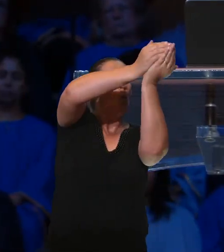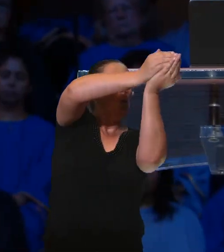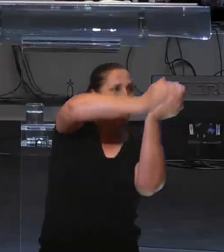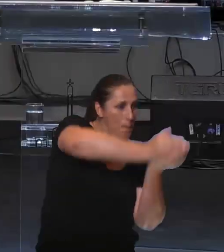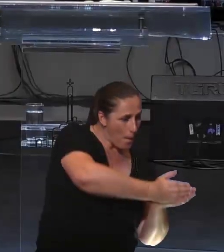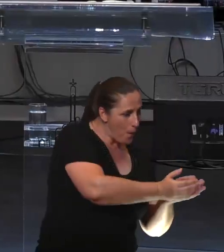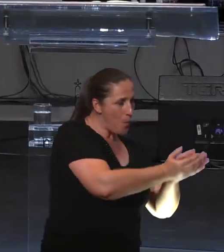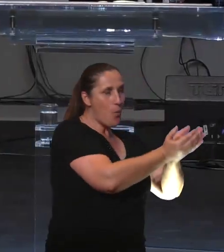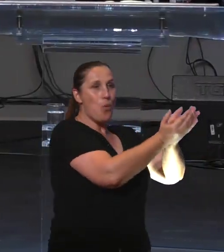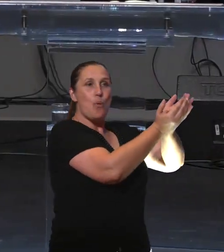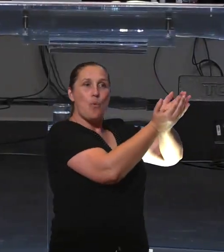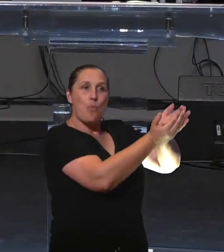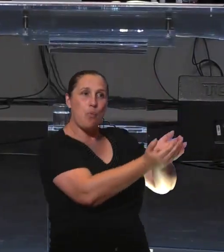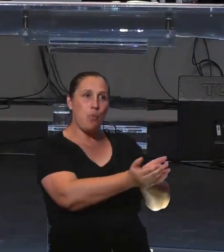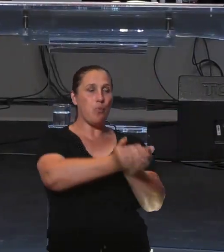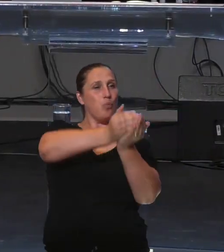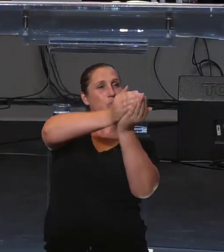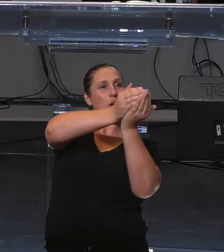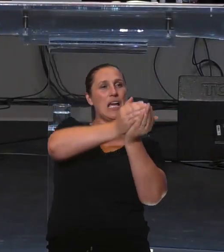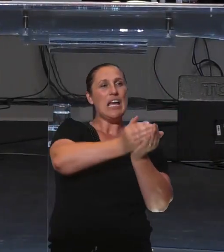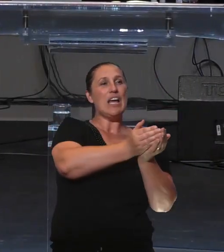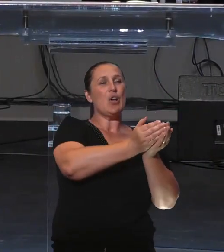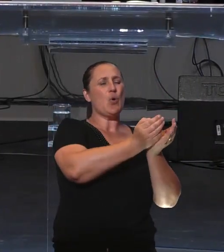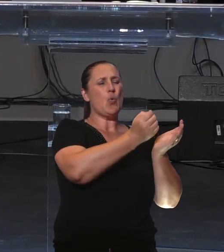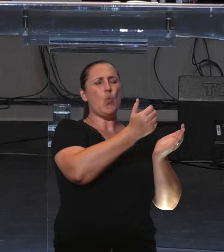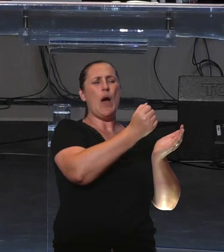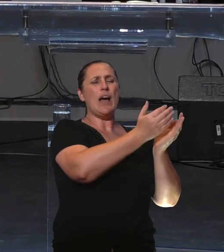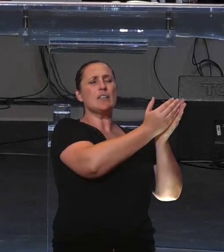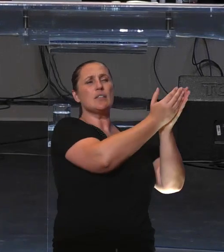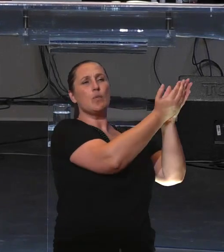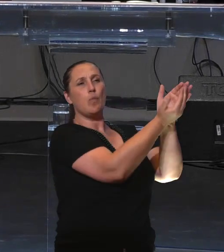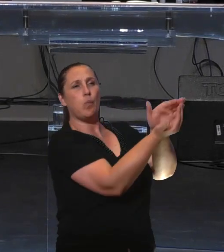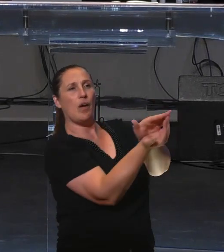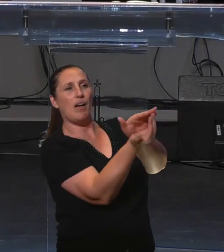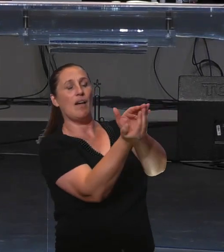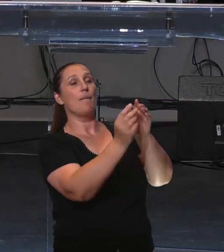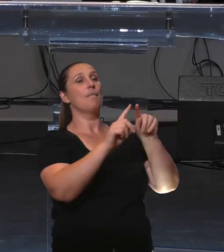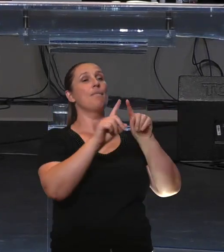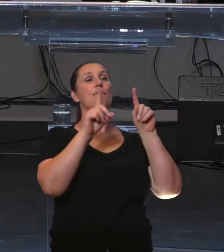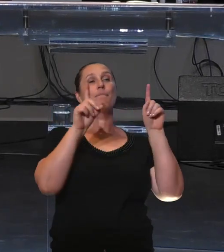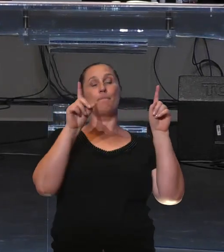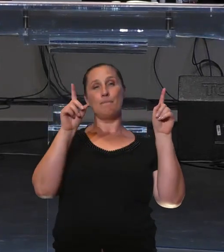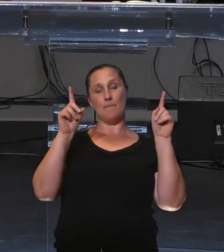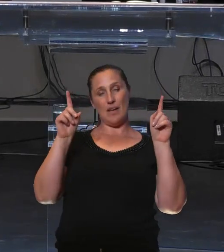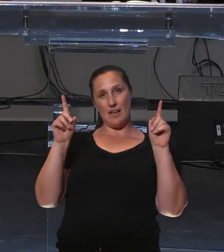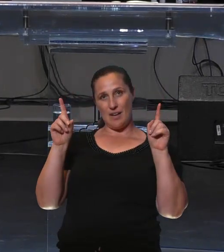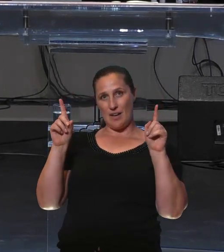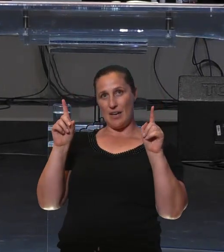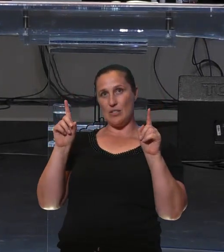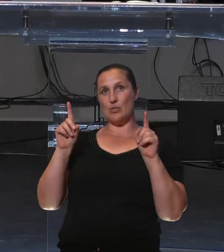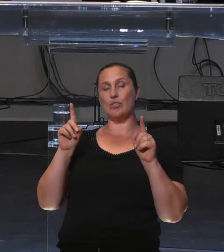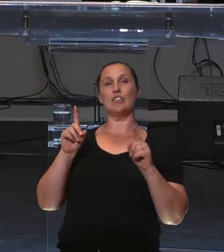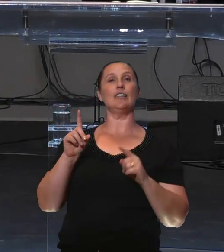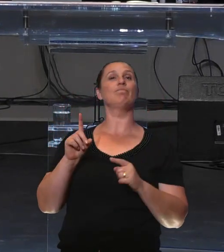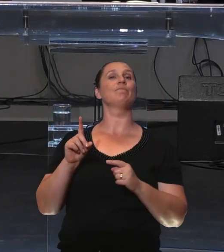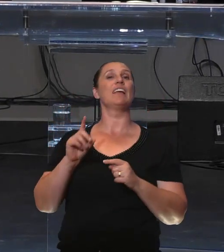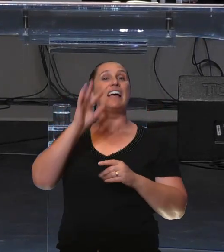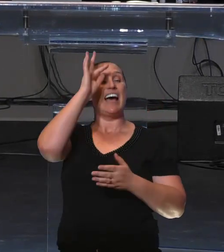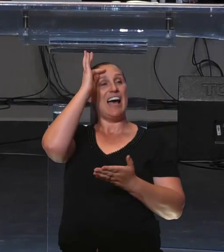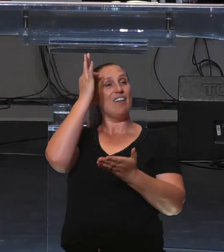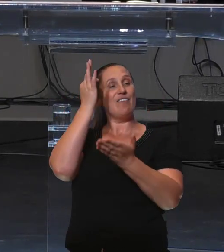pelas ondas, quase ia a pique, mas ali estava sendo testado a fé dos discípulos